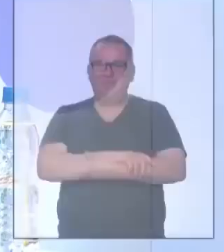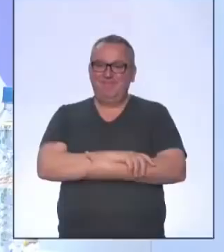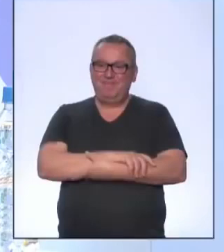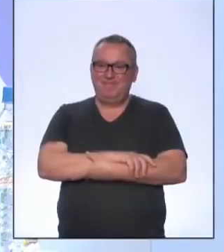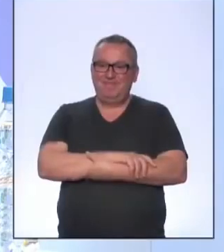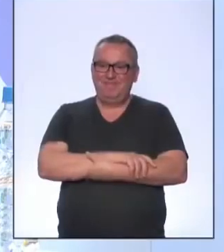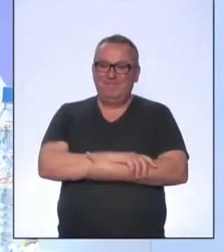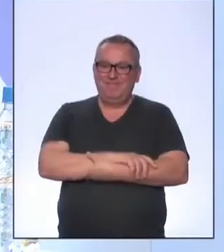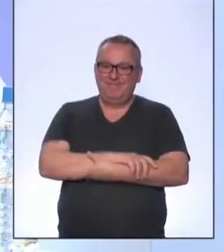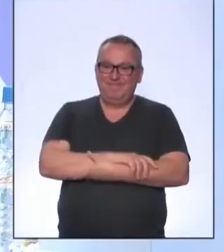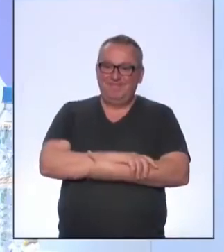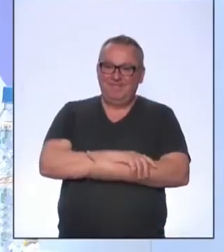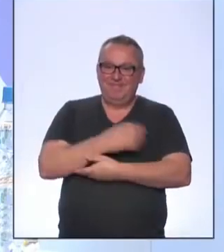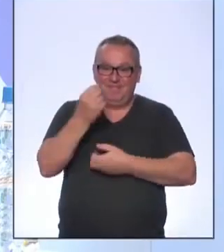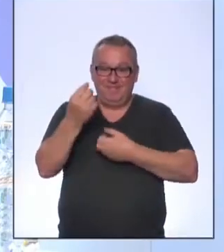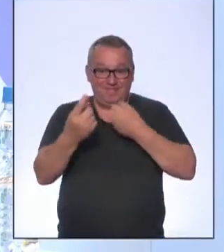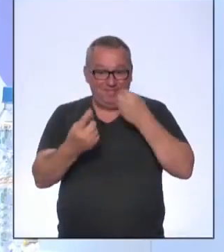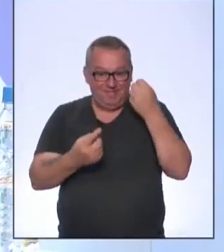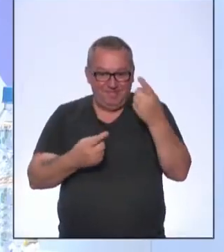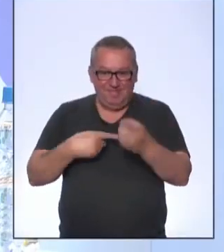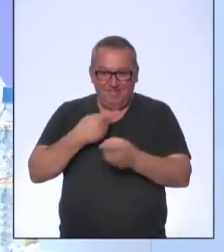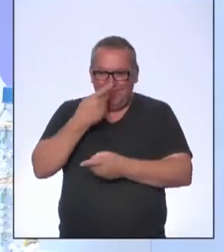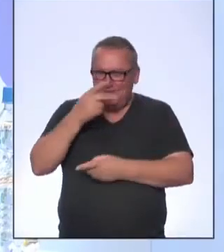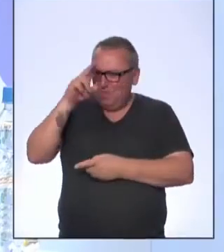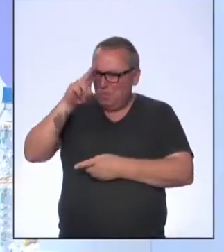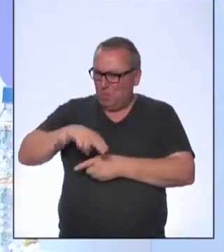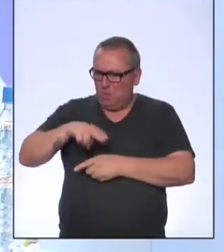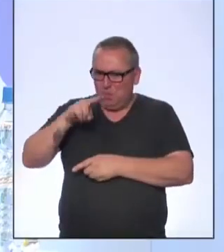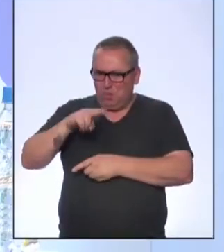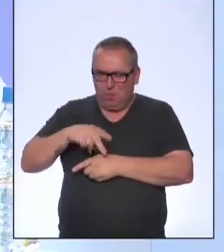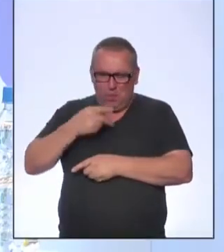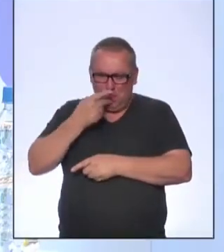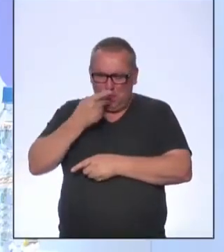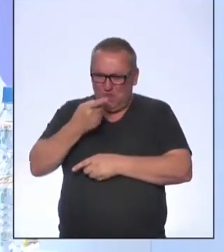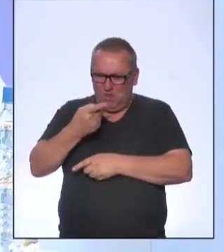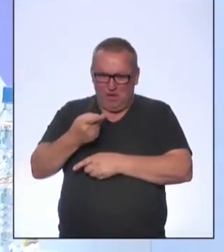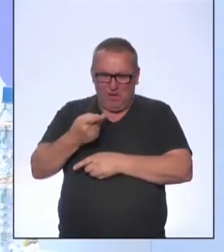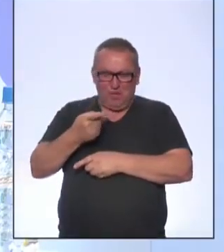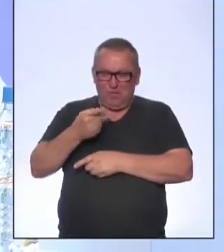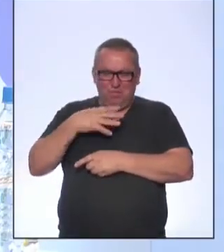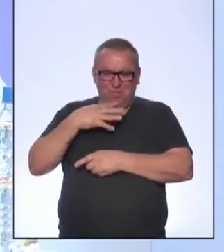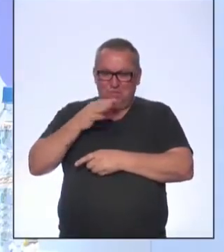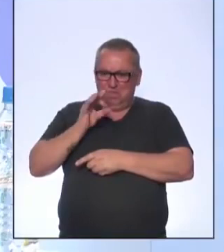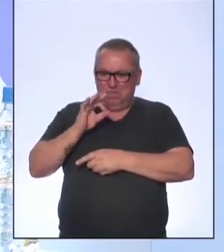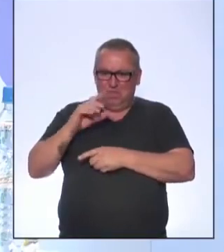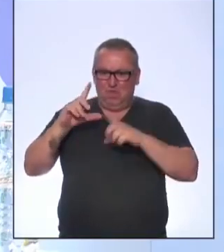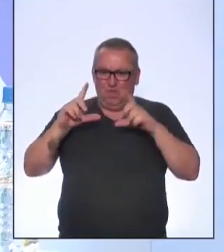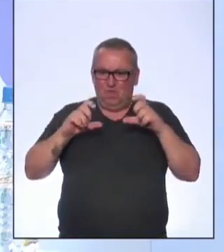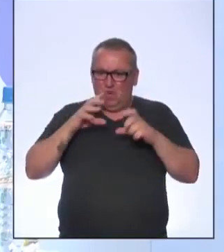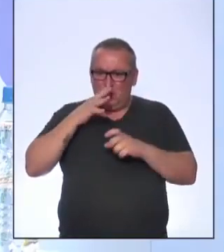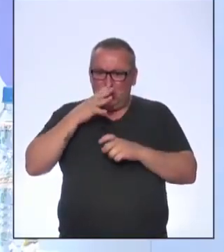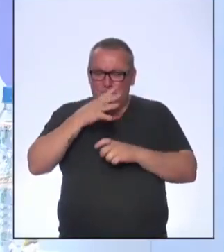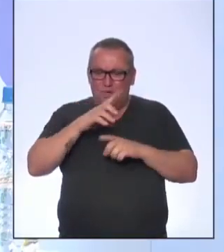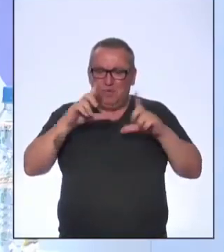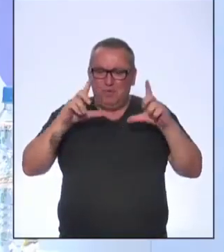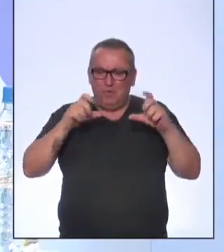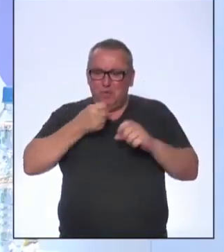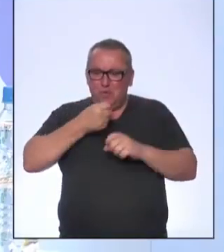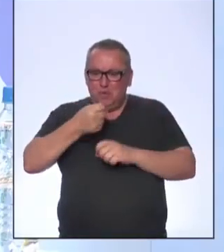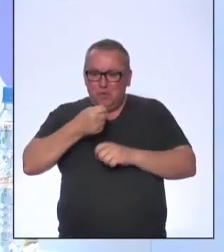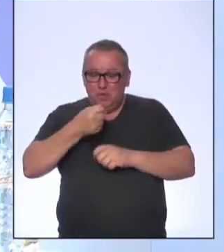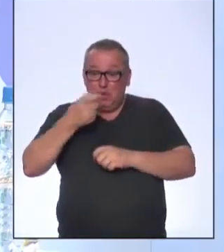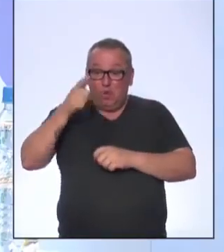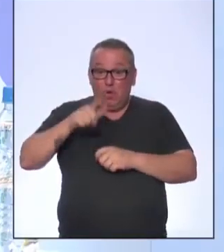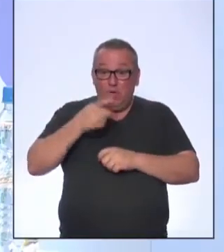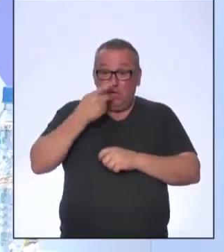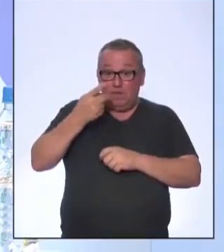Bom, alguns estão dizendo que nunca ouviram falar sobre fotodenúncia, Nunca. fotoreportagem. Outros